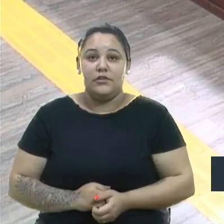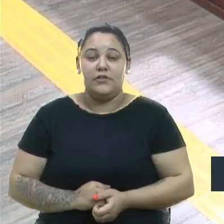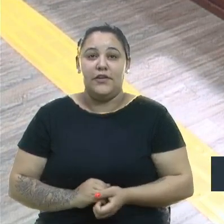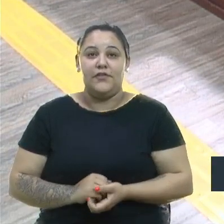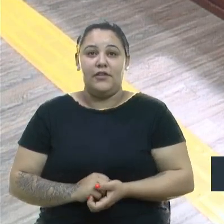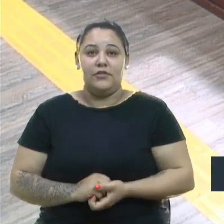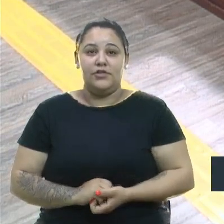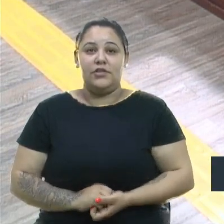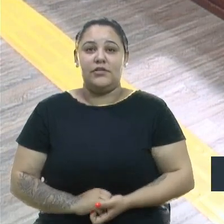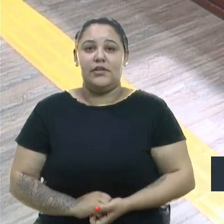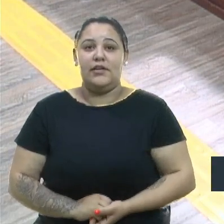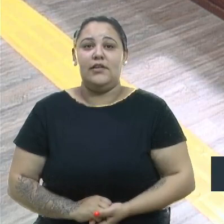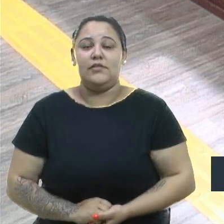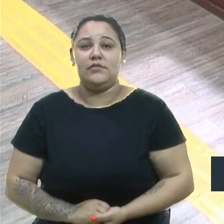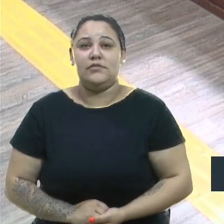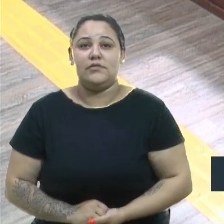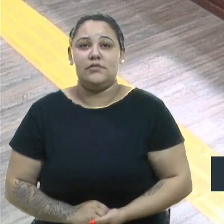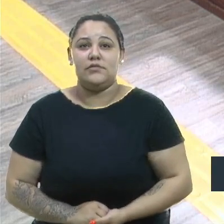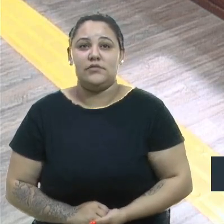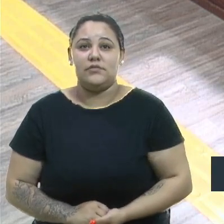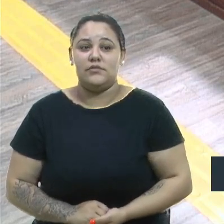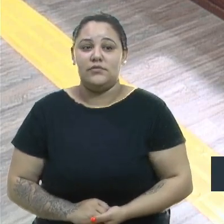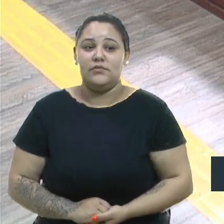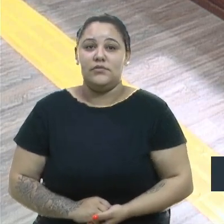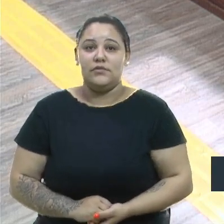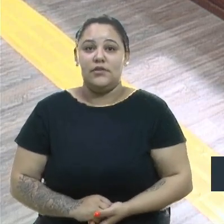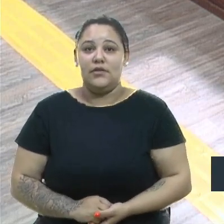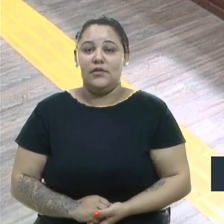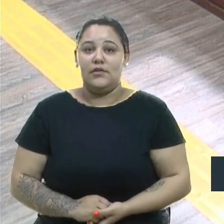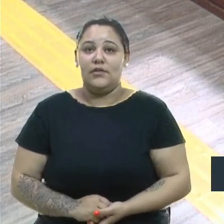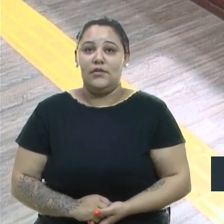Ai, quase bati minha cabeça.